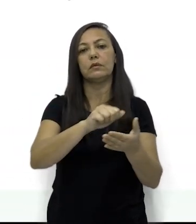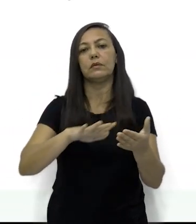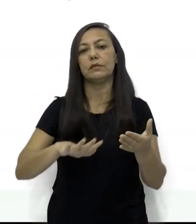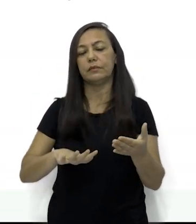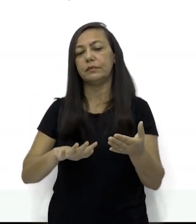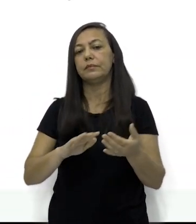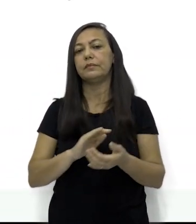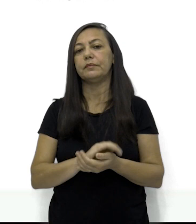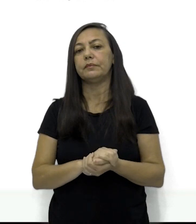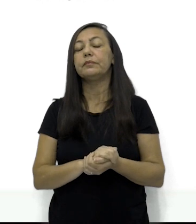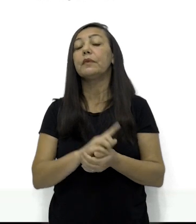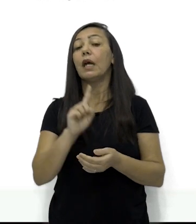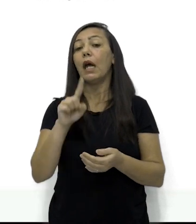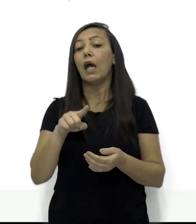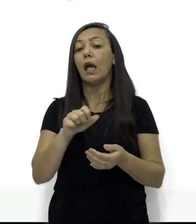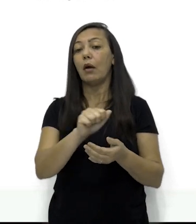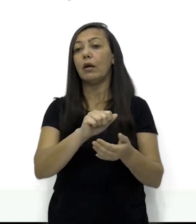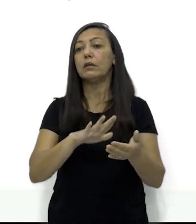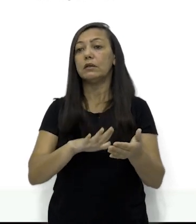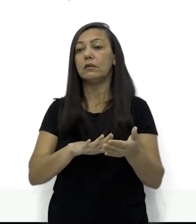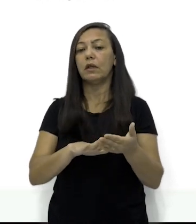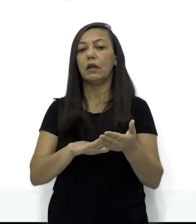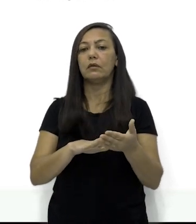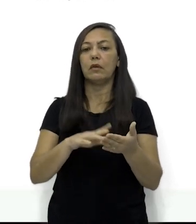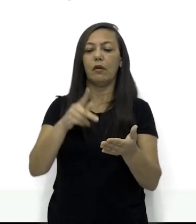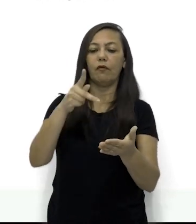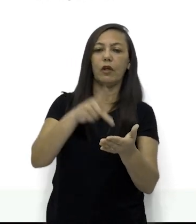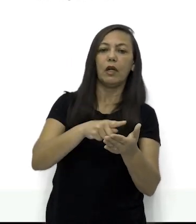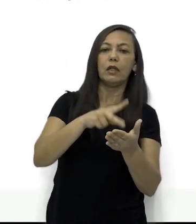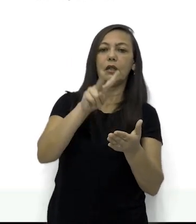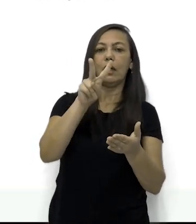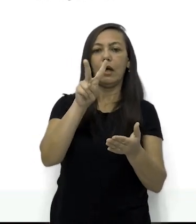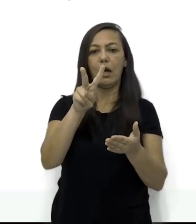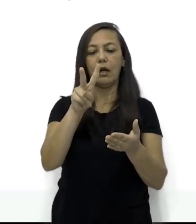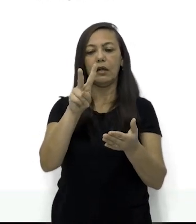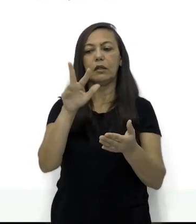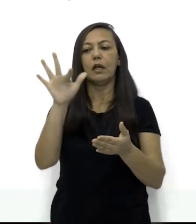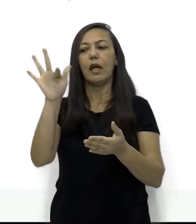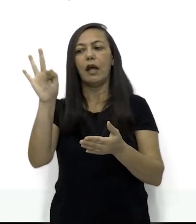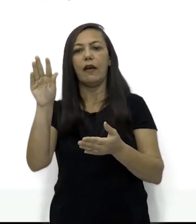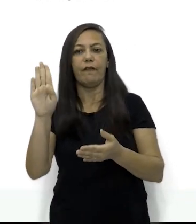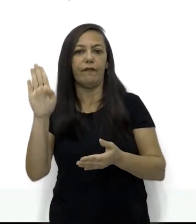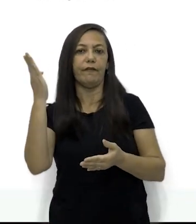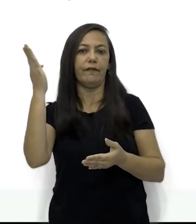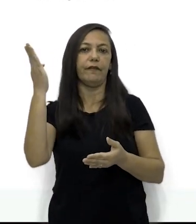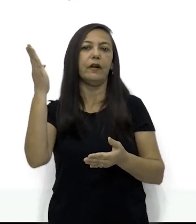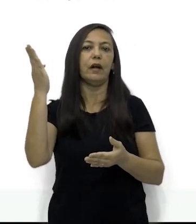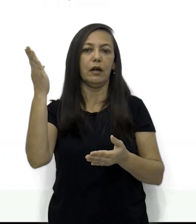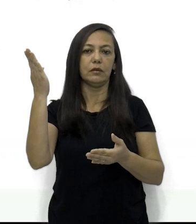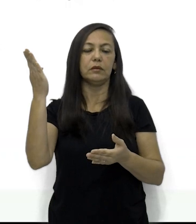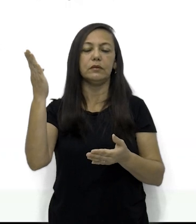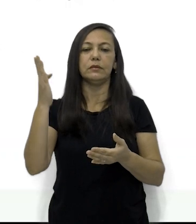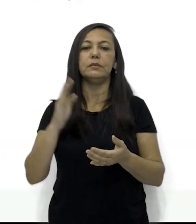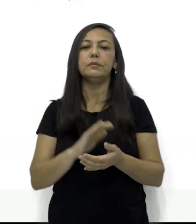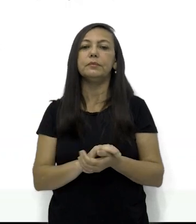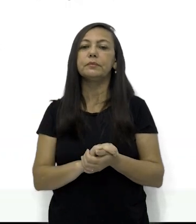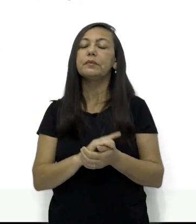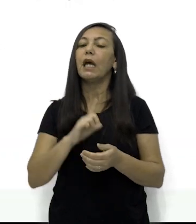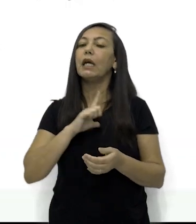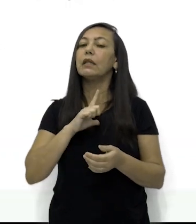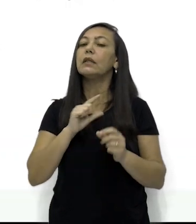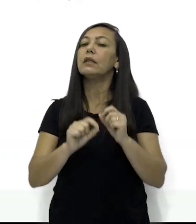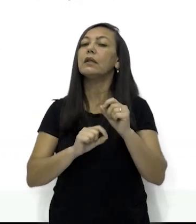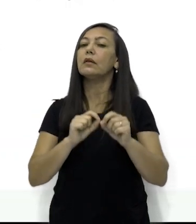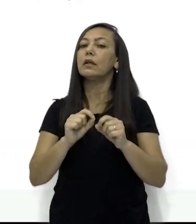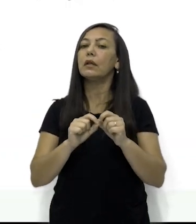e último exercício. É um exercício de verdadeiro e falso. Vocês vão colocar V para verdadeiro e F para falso.